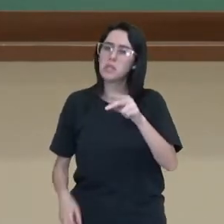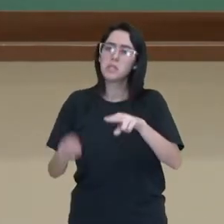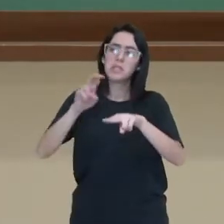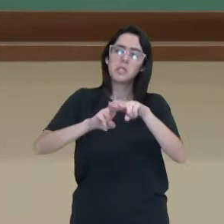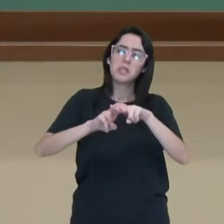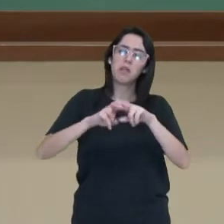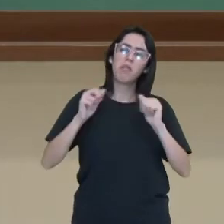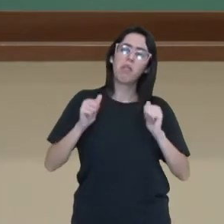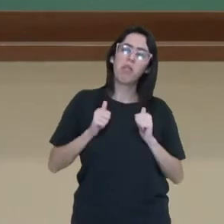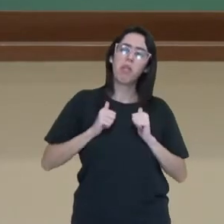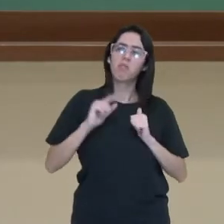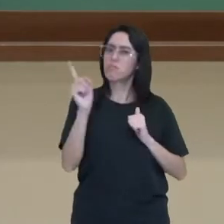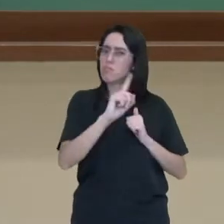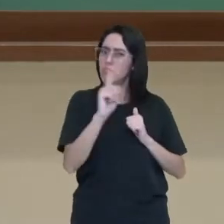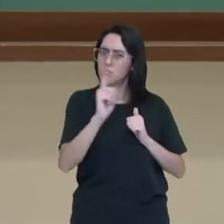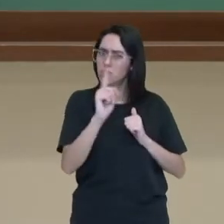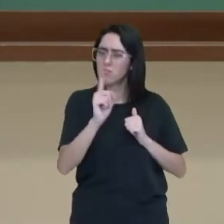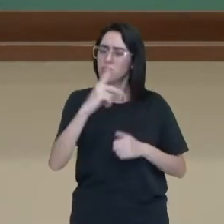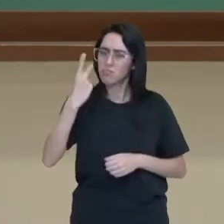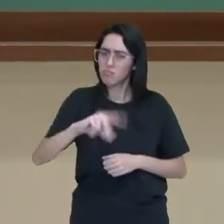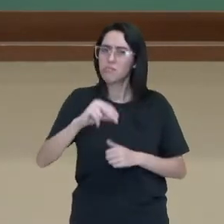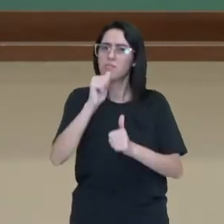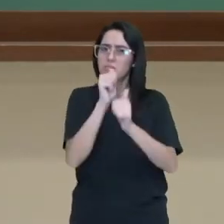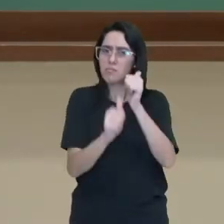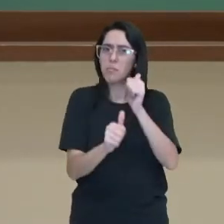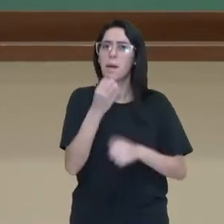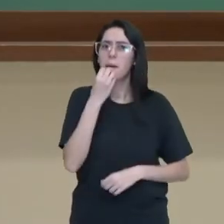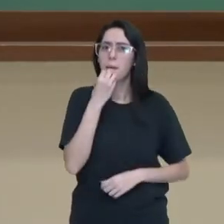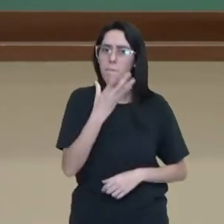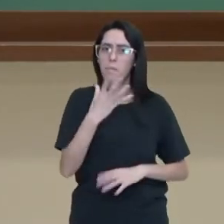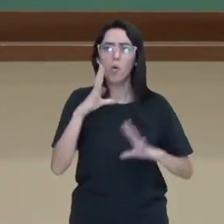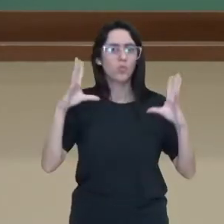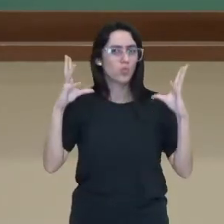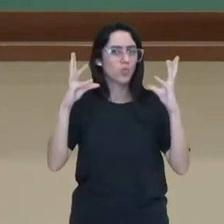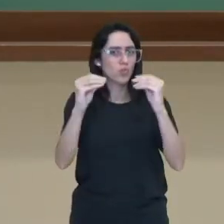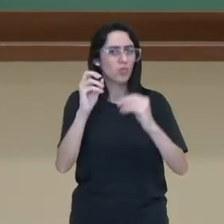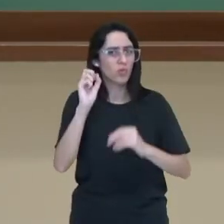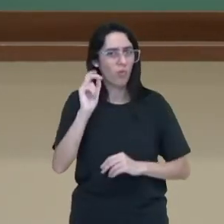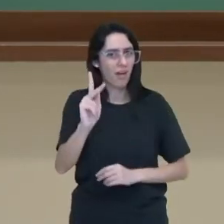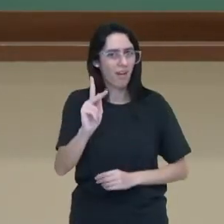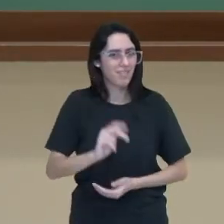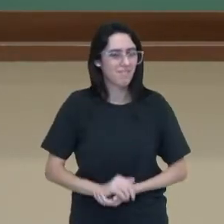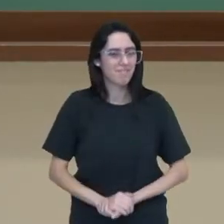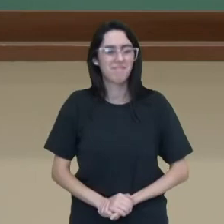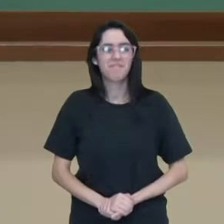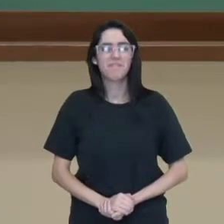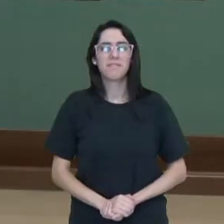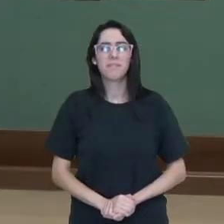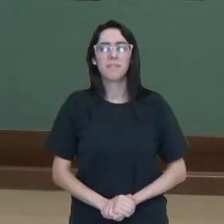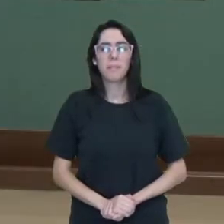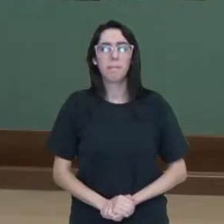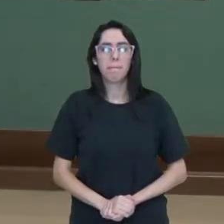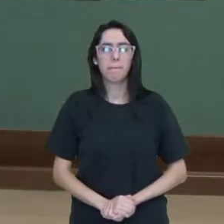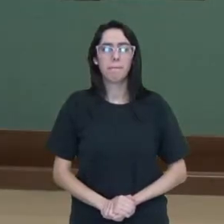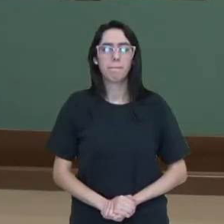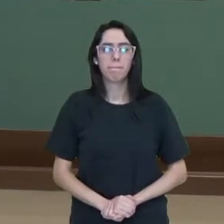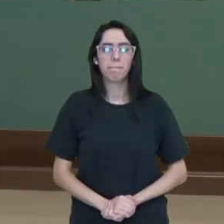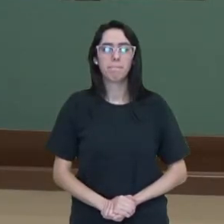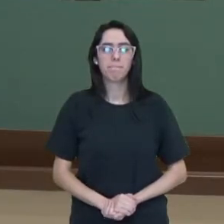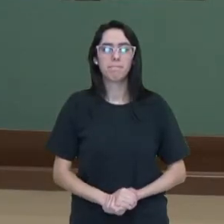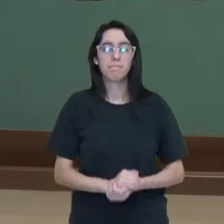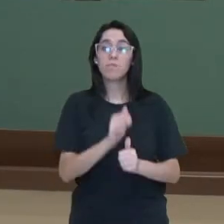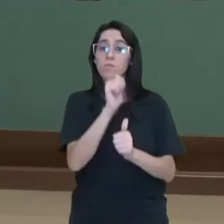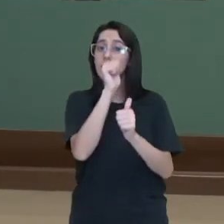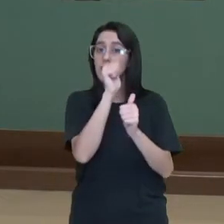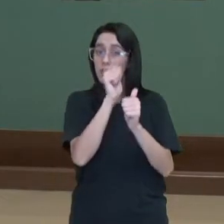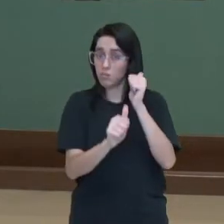hein? Bora lá, todo mundo fazendo esporte, todo mundo fazendo aula de educação física, tá bom? Os esportes, eles